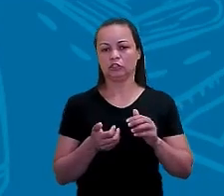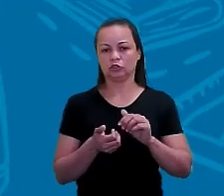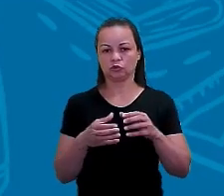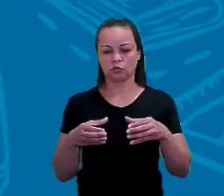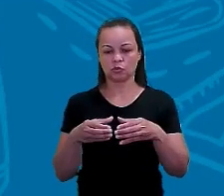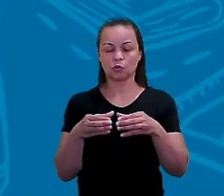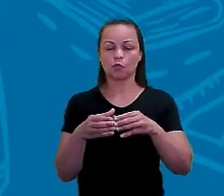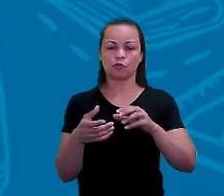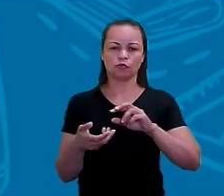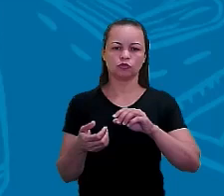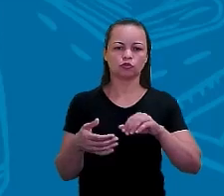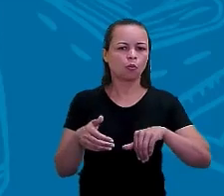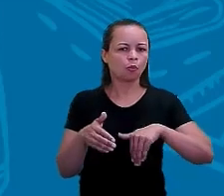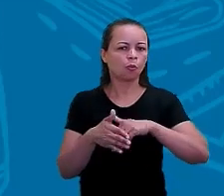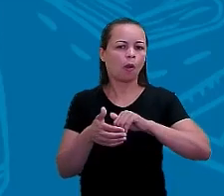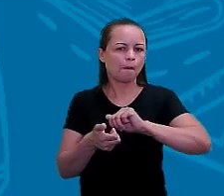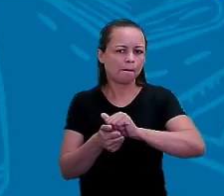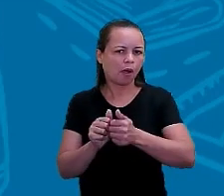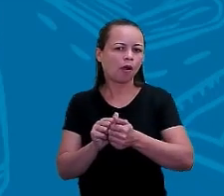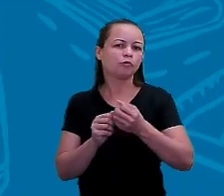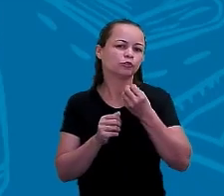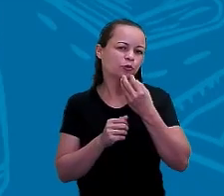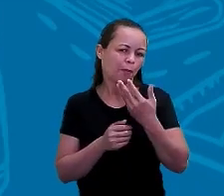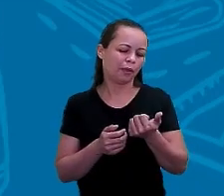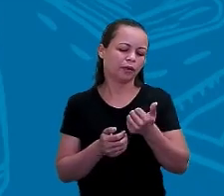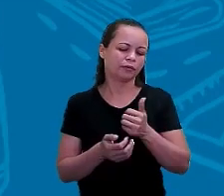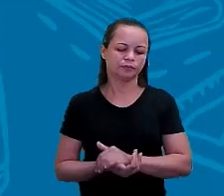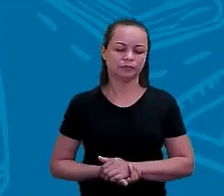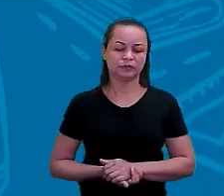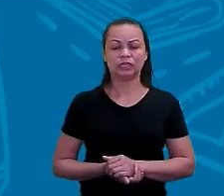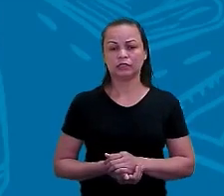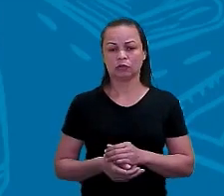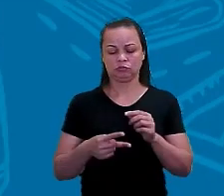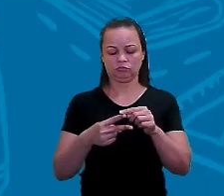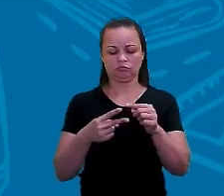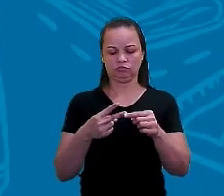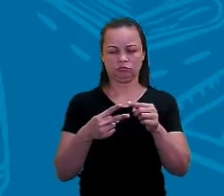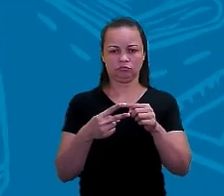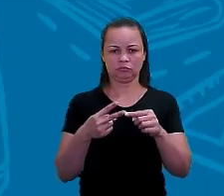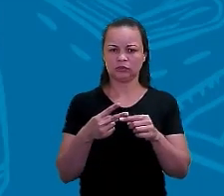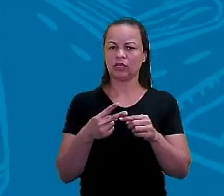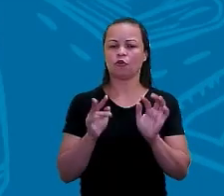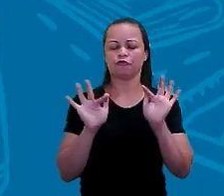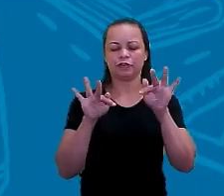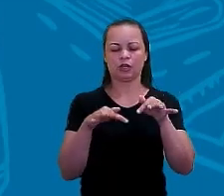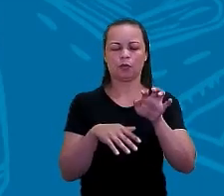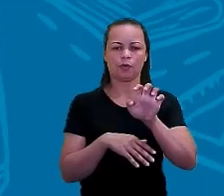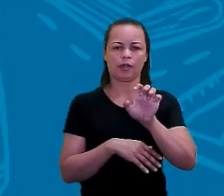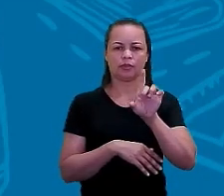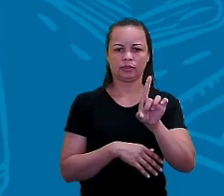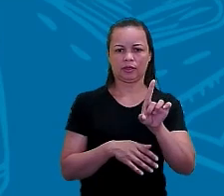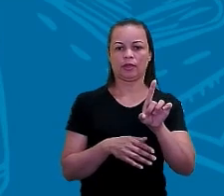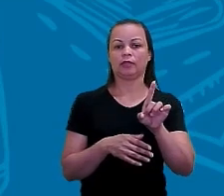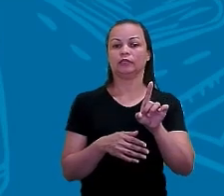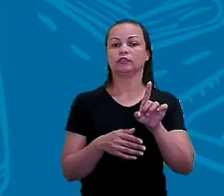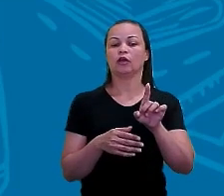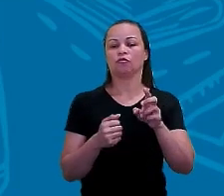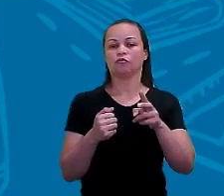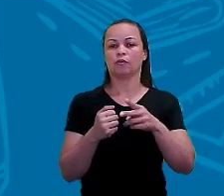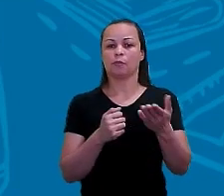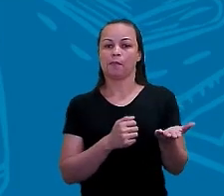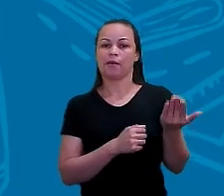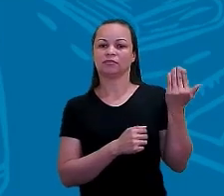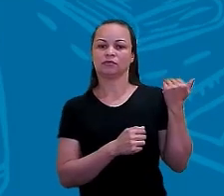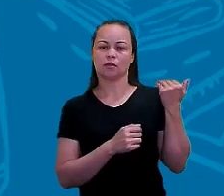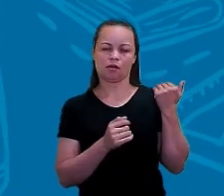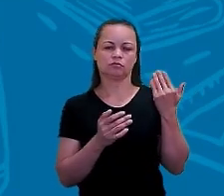bem. Então, observem que todos os verbos aí têm algo em comum, que a terminação é de, eles estão no passado, porque eles são regulares.